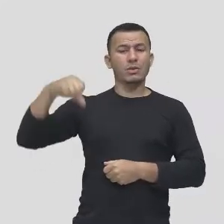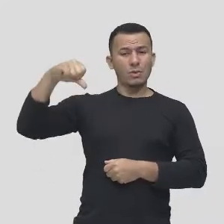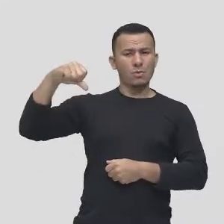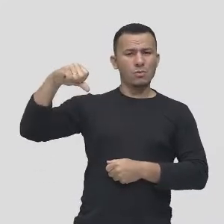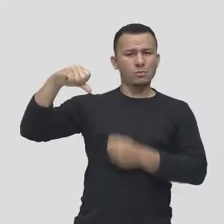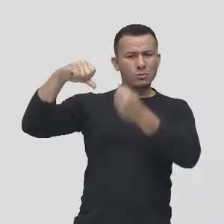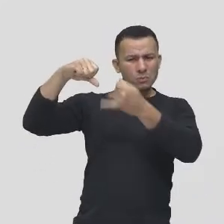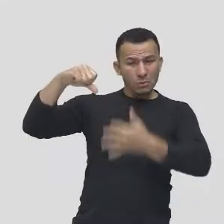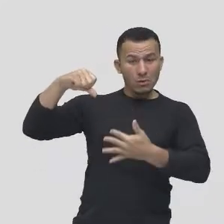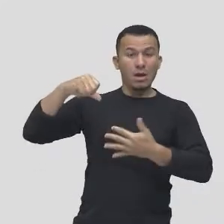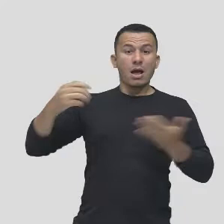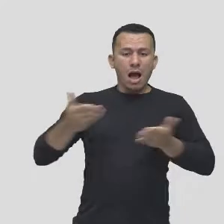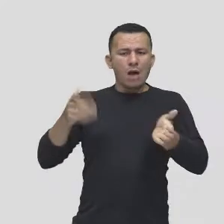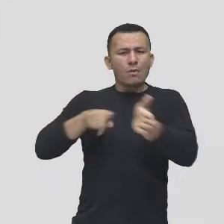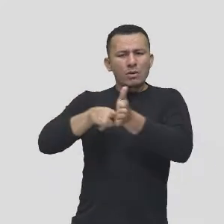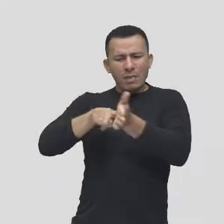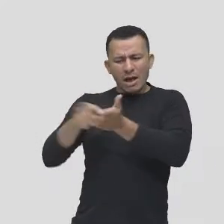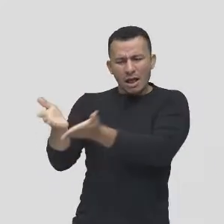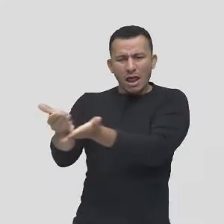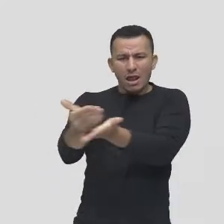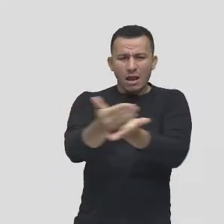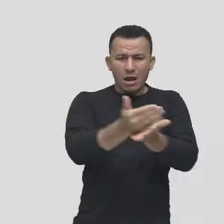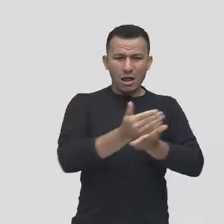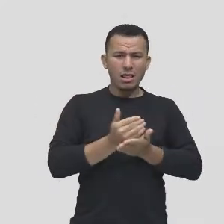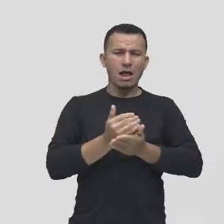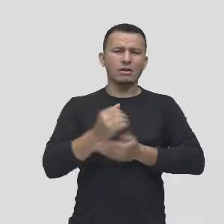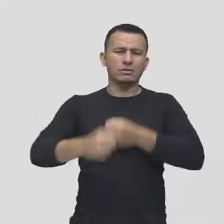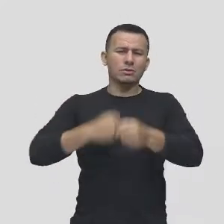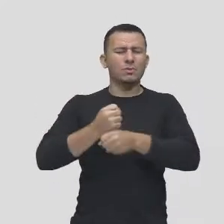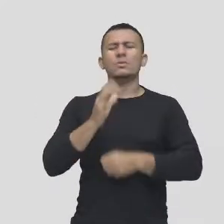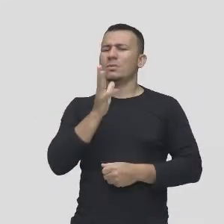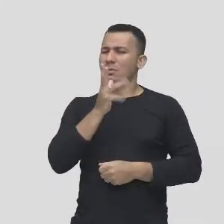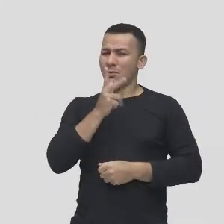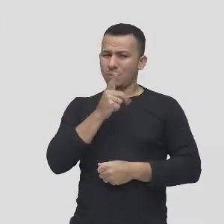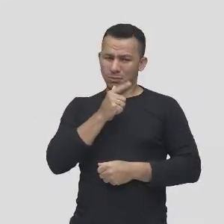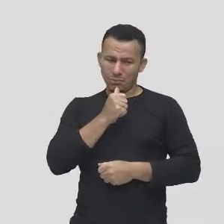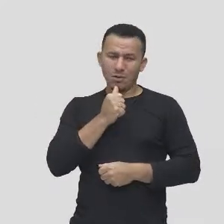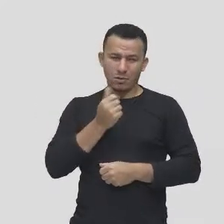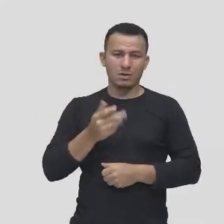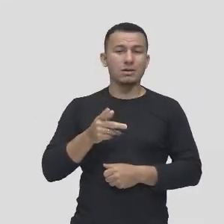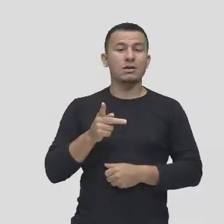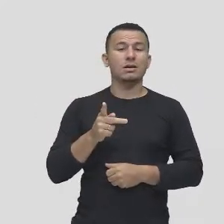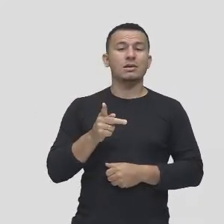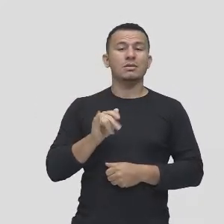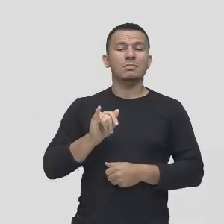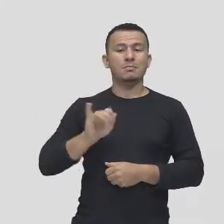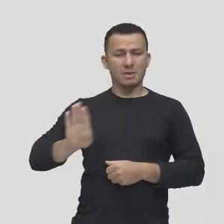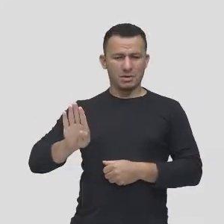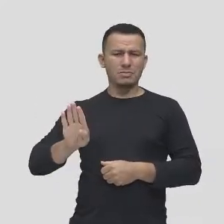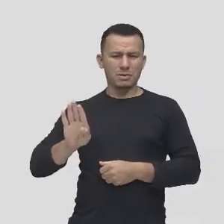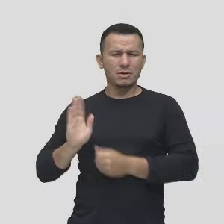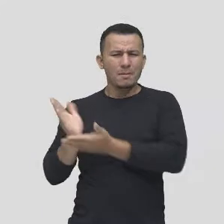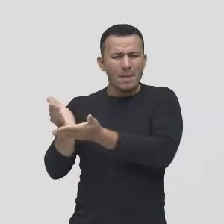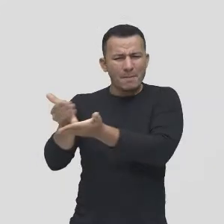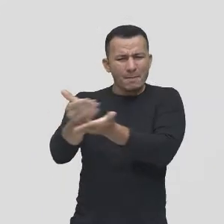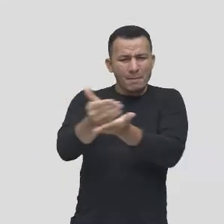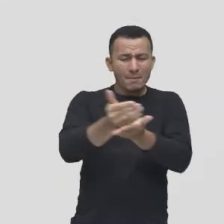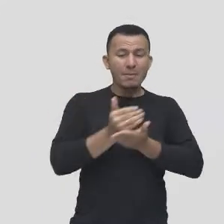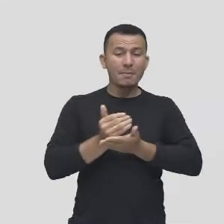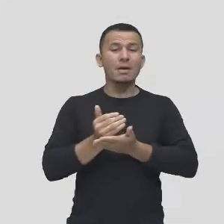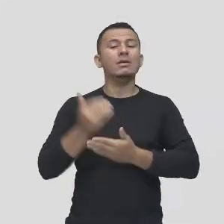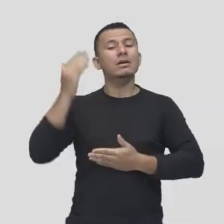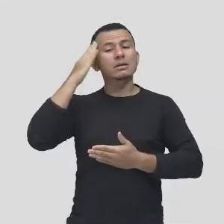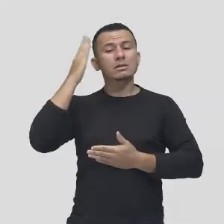com dados mais recentes, esses dados demoram alguns anos para se atualizarem, né? O PIB, Produto Interno Bruto, o quanto que cada